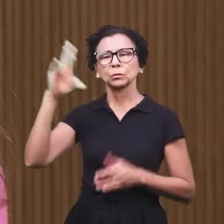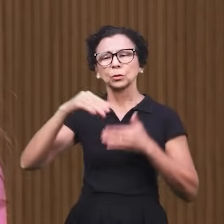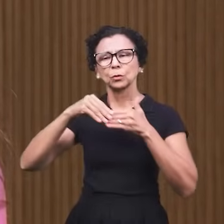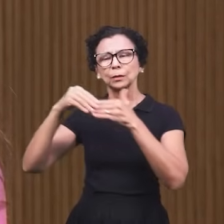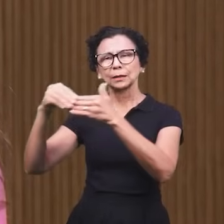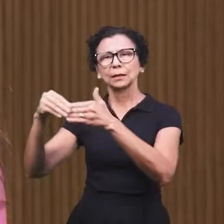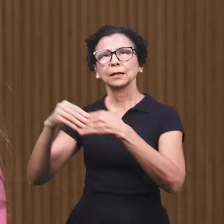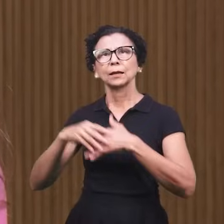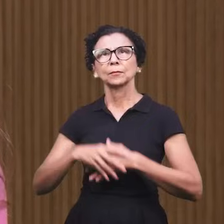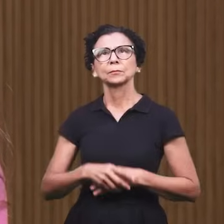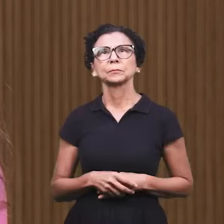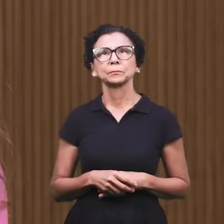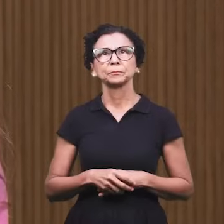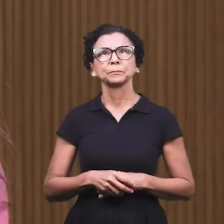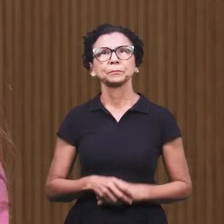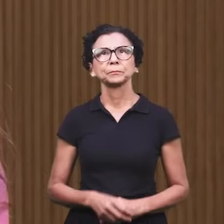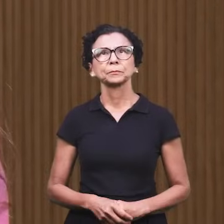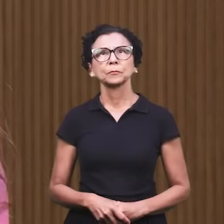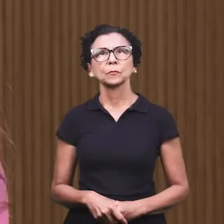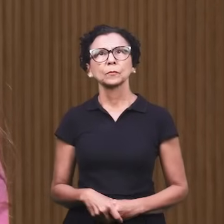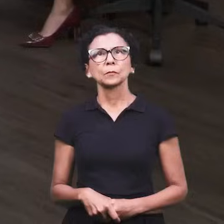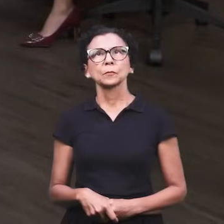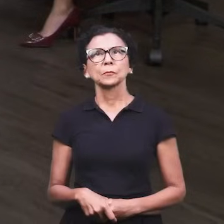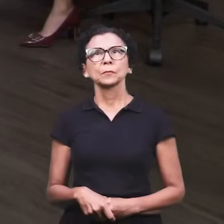nossa futura carreira profissional?